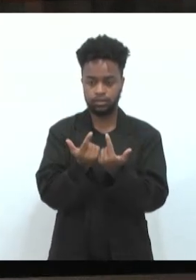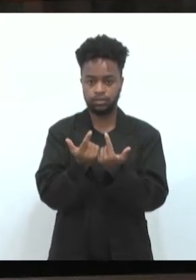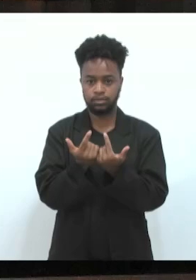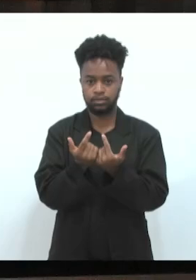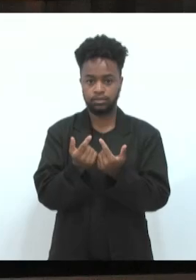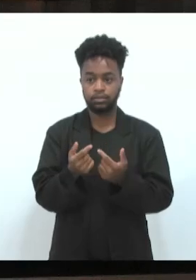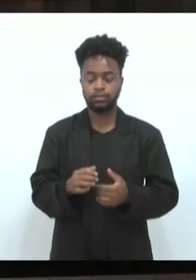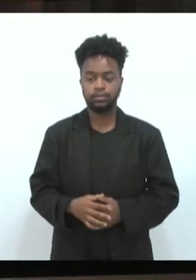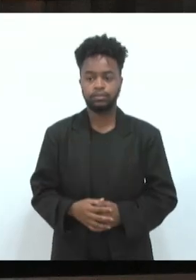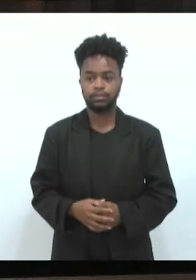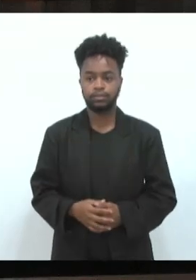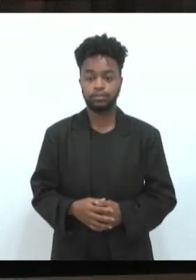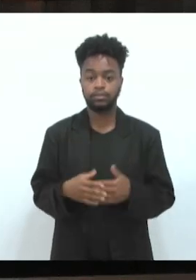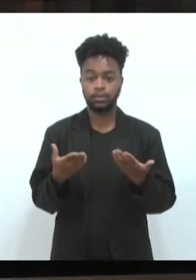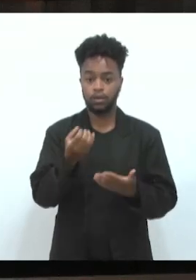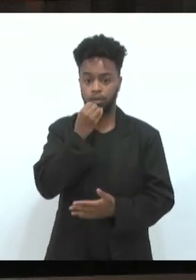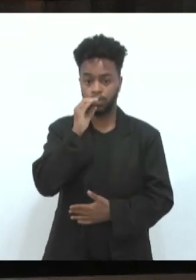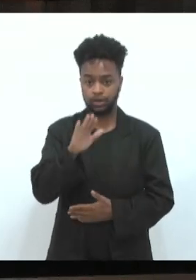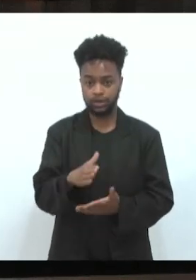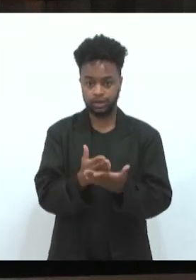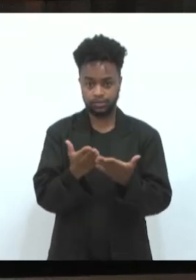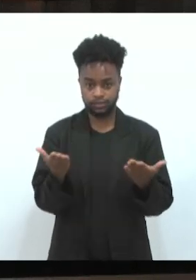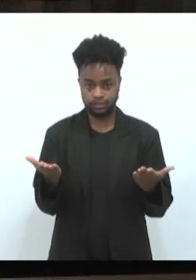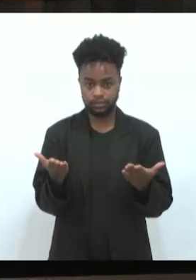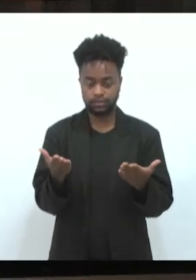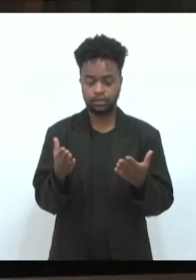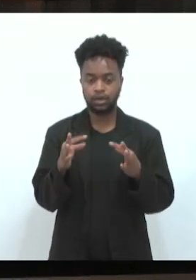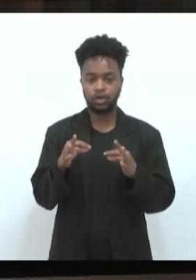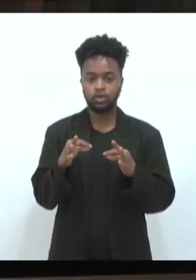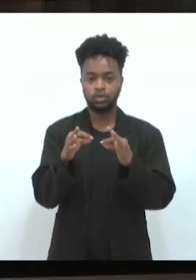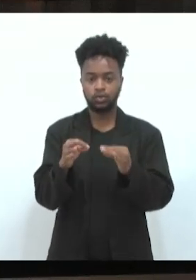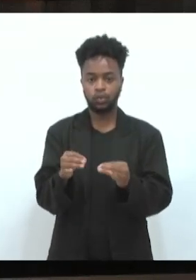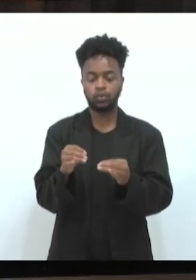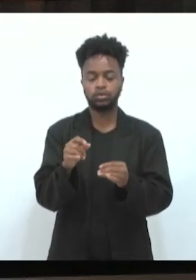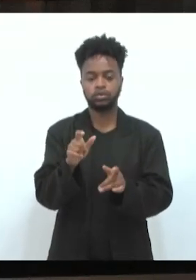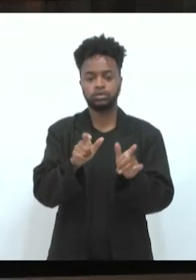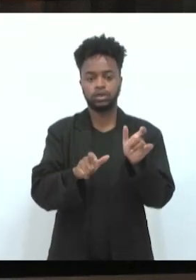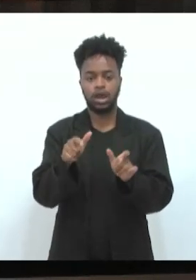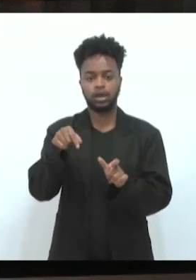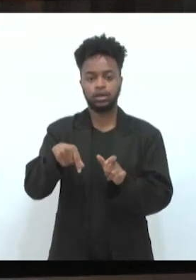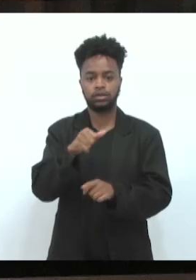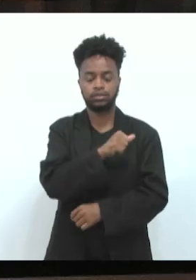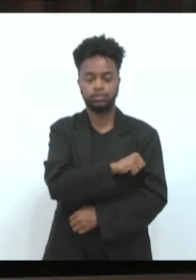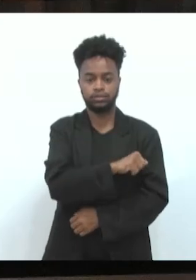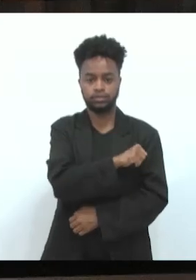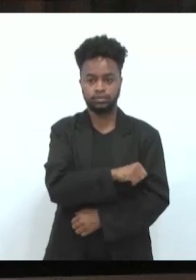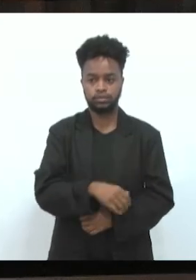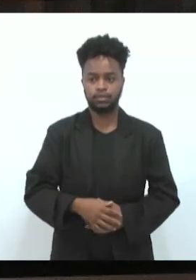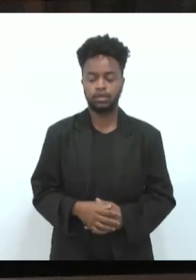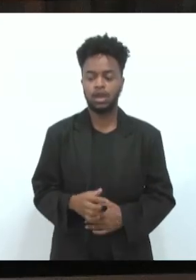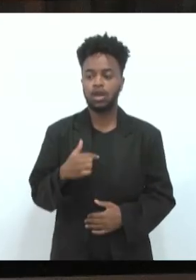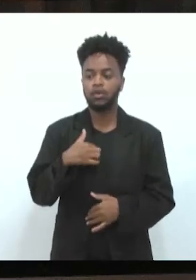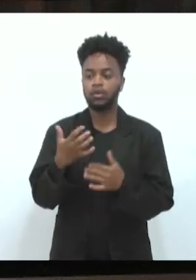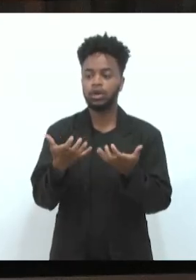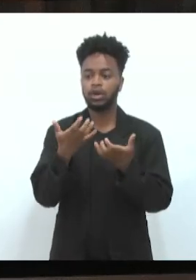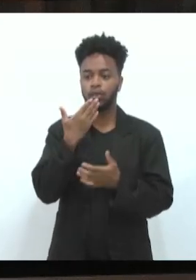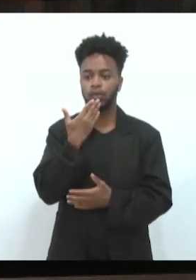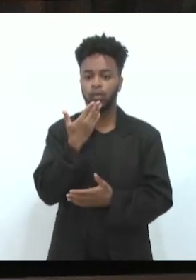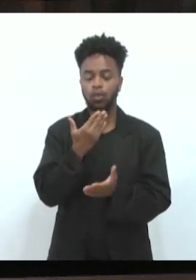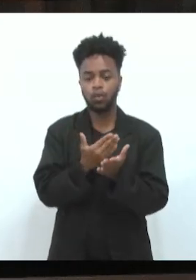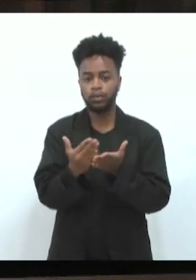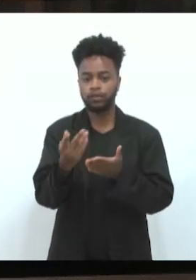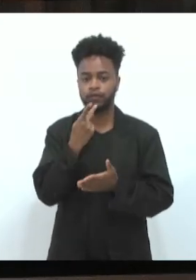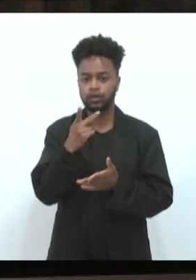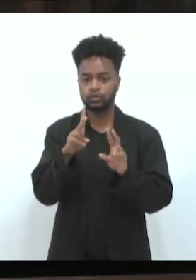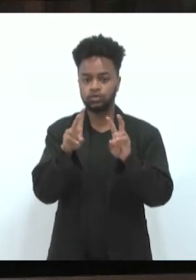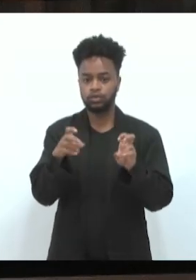Pessoal, boa tarde já a todos das cidades do estado do Rio de Janeiro. Queria começar falando aqui da minha cidade, a